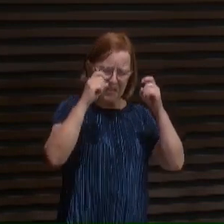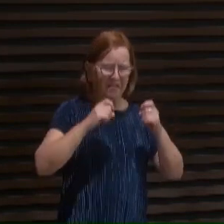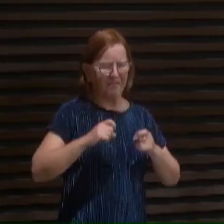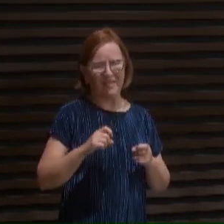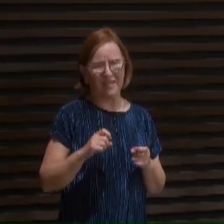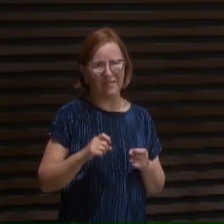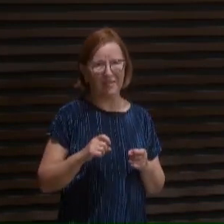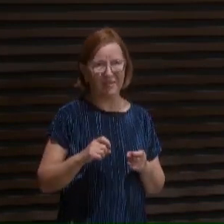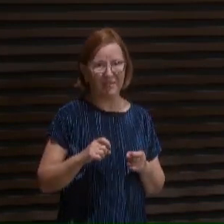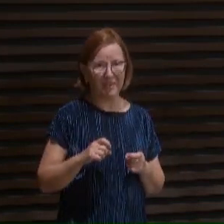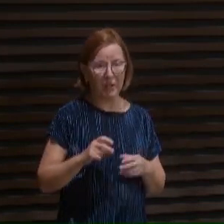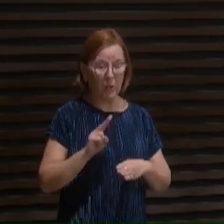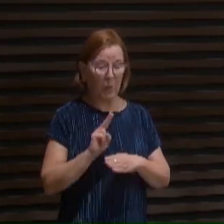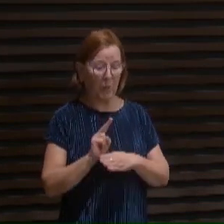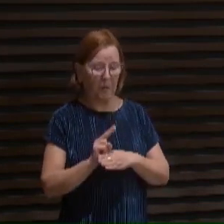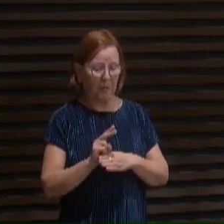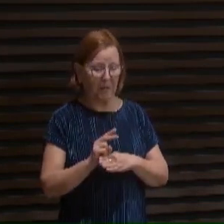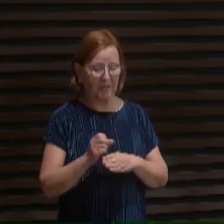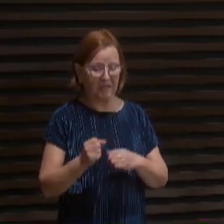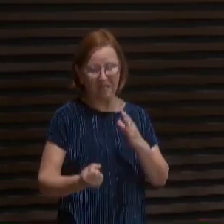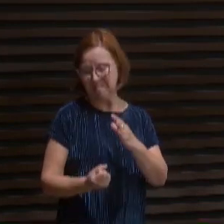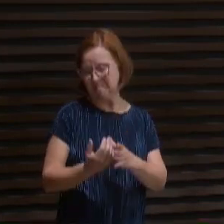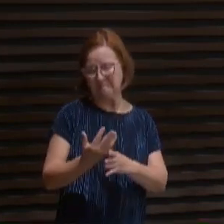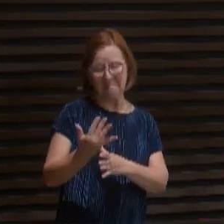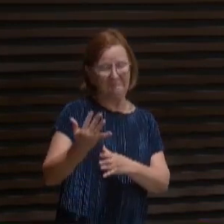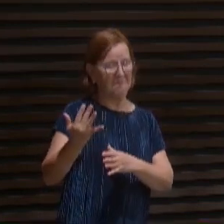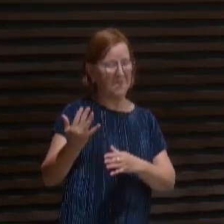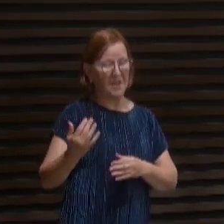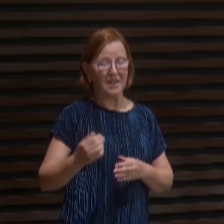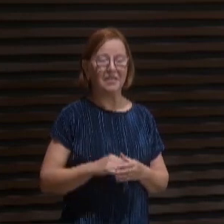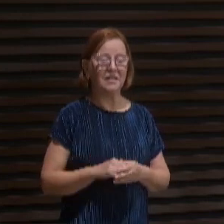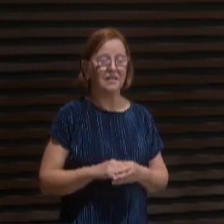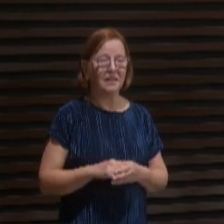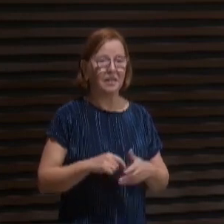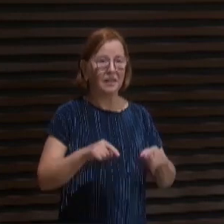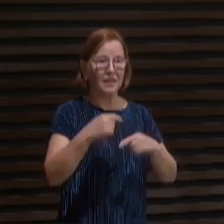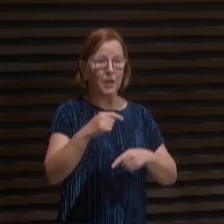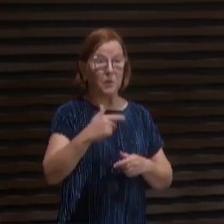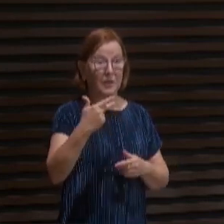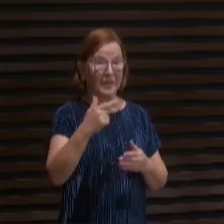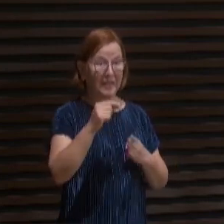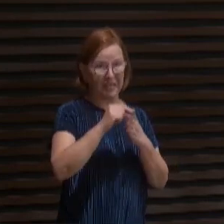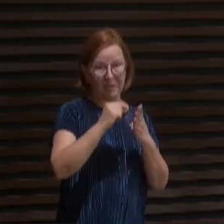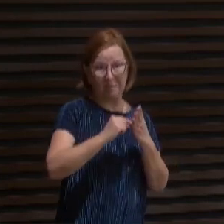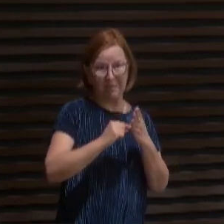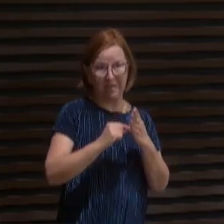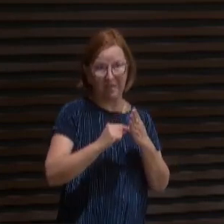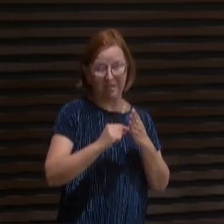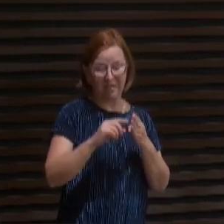planta, mas ela não nascia, não tinha flores. E passaram-se 3 meses e nada.